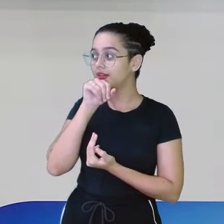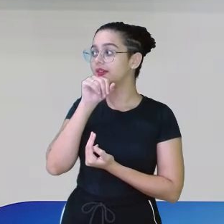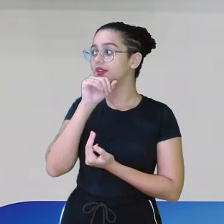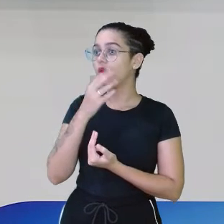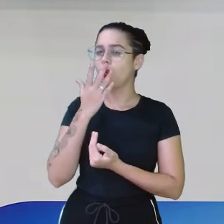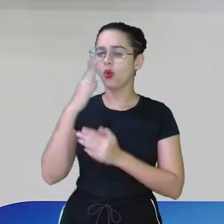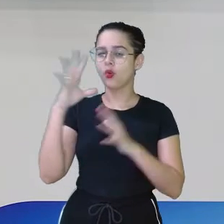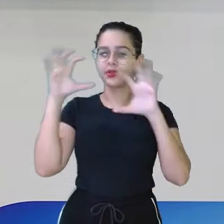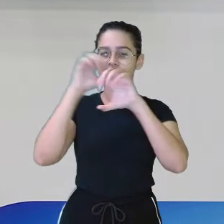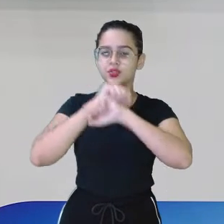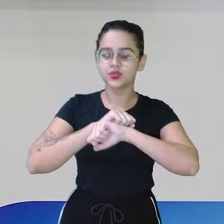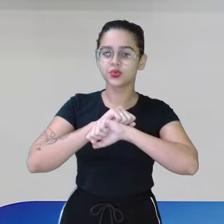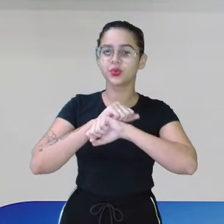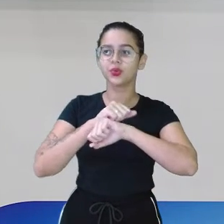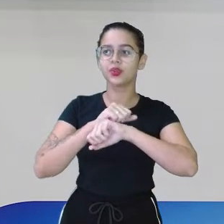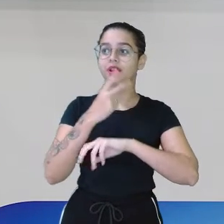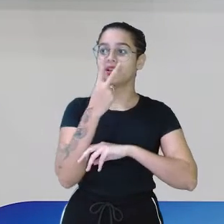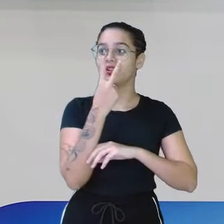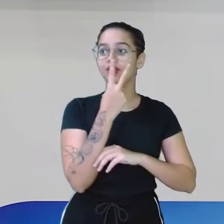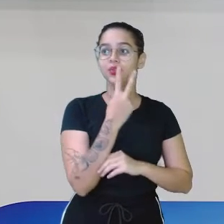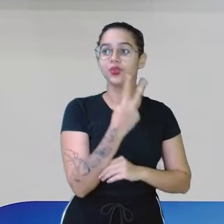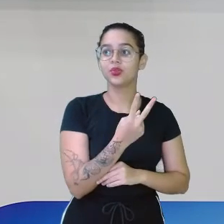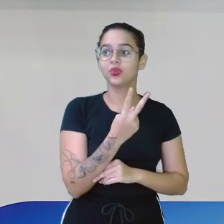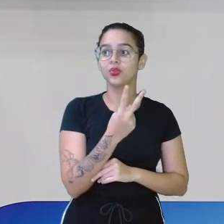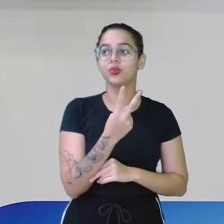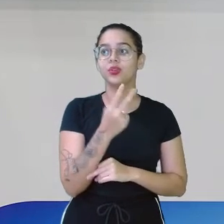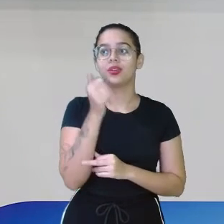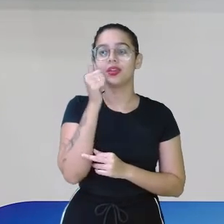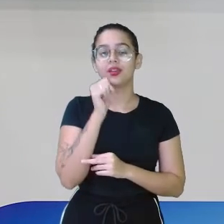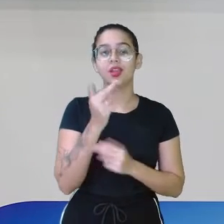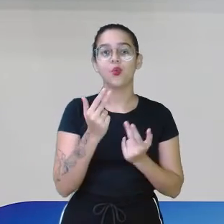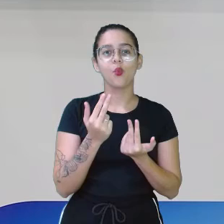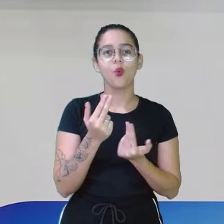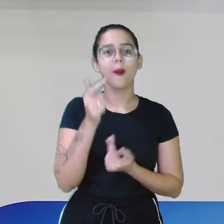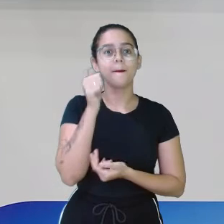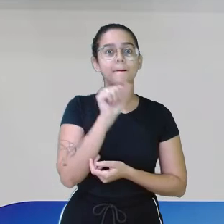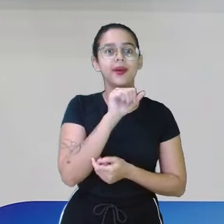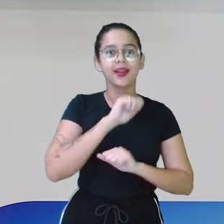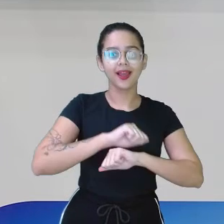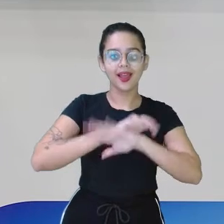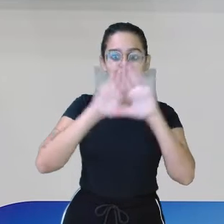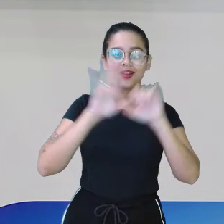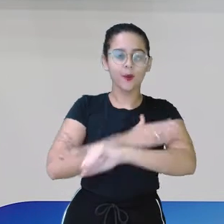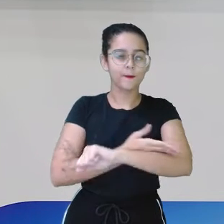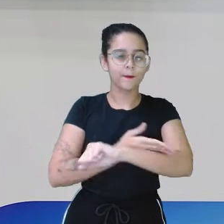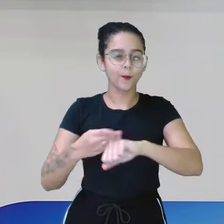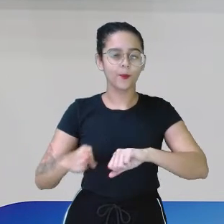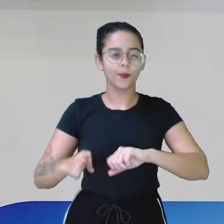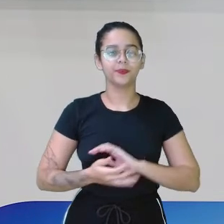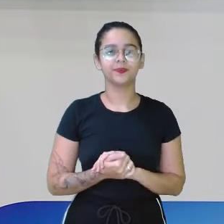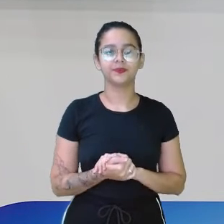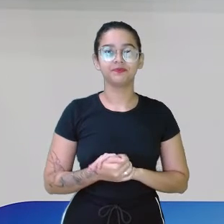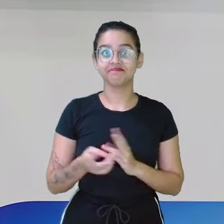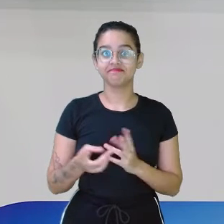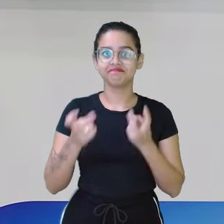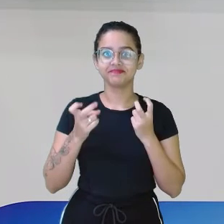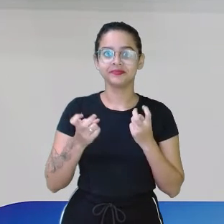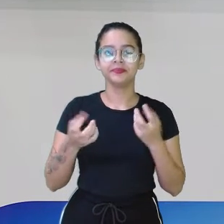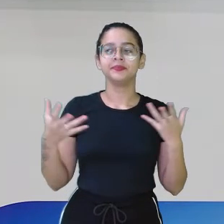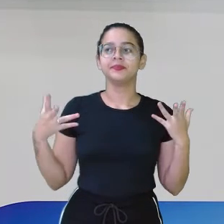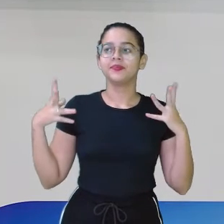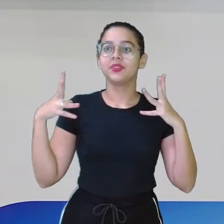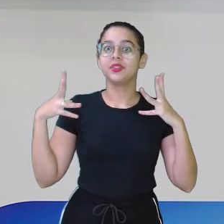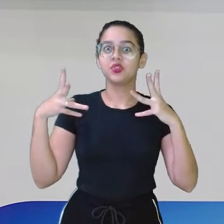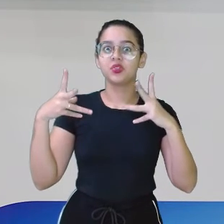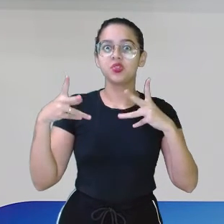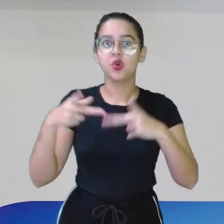mais escura. E a avó, e 2 igual à mãe, clarinhos. Exatamente. Tá vendo aí a dominância?